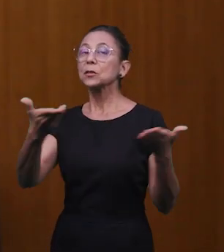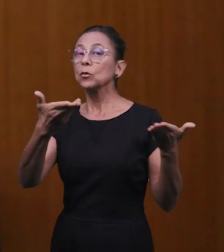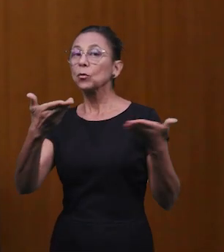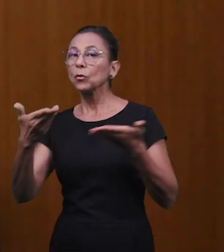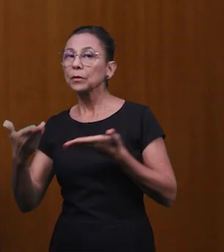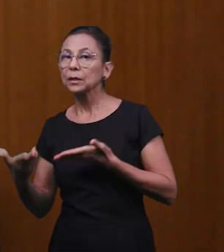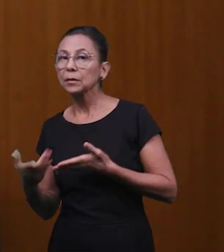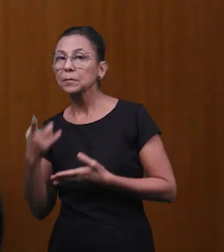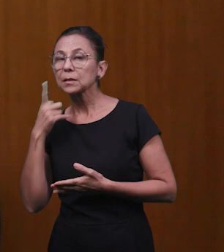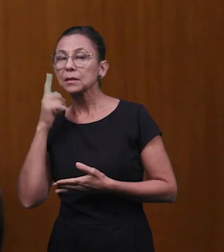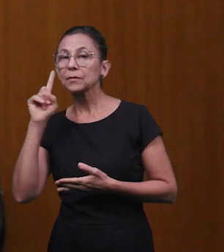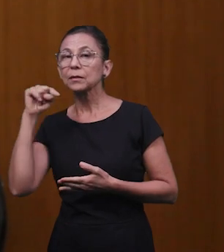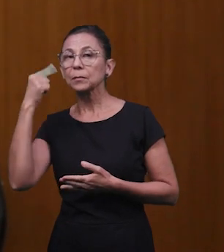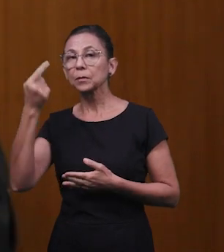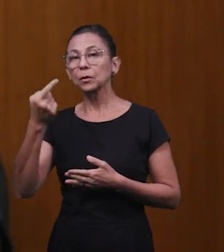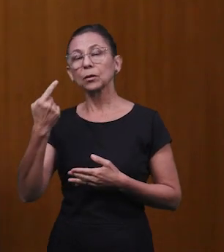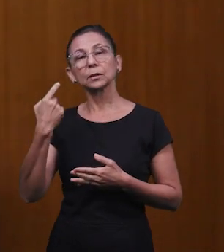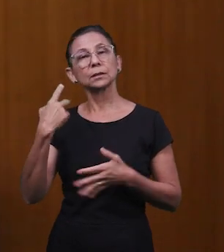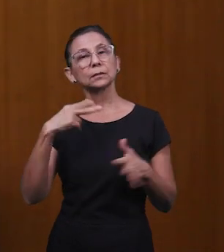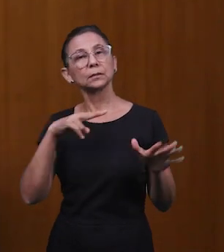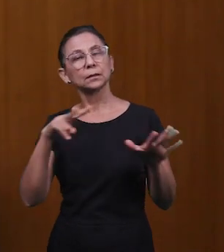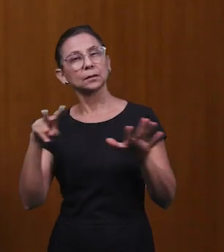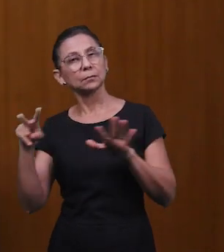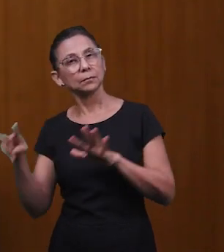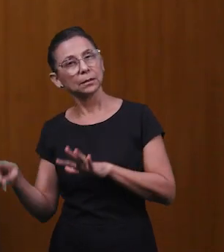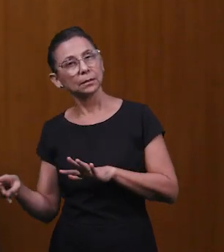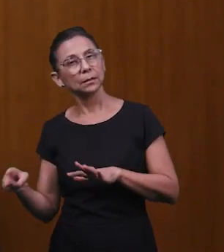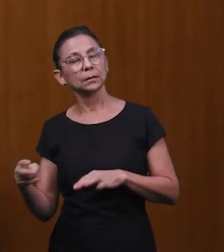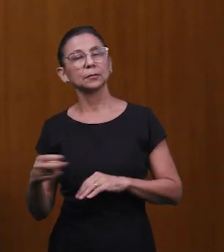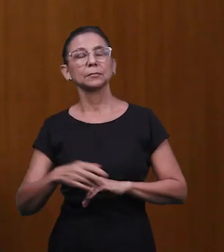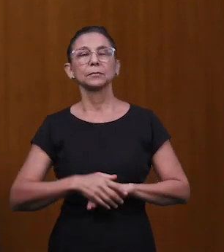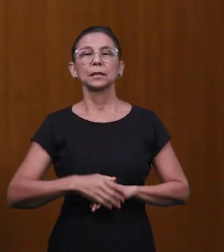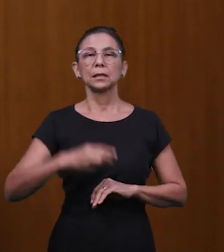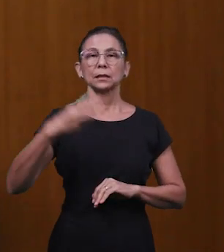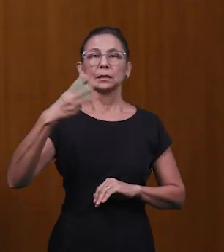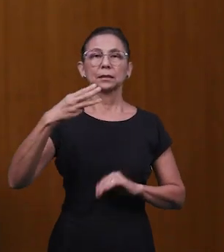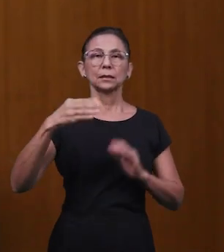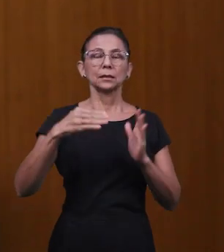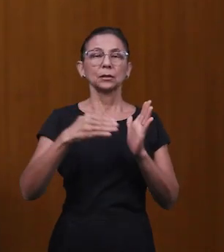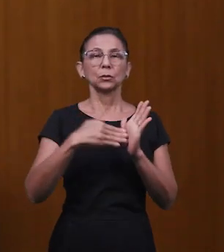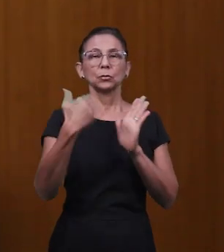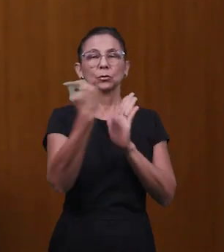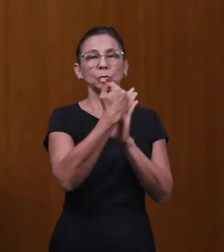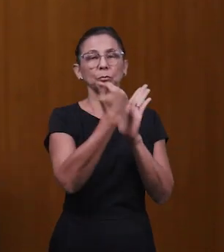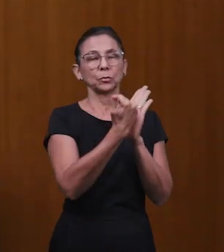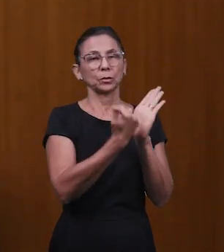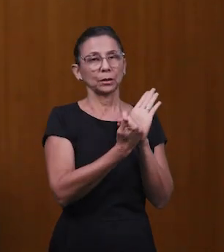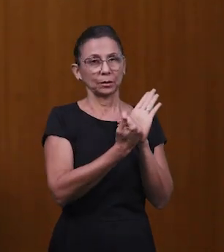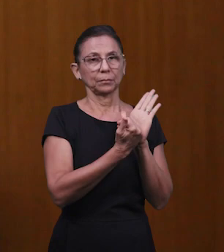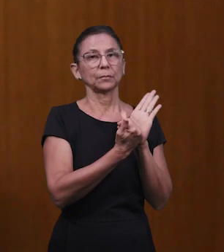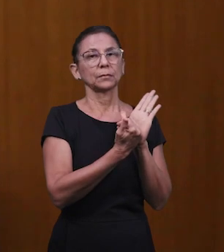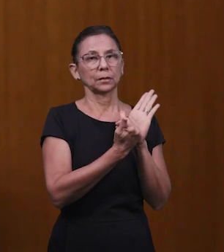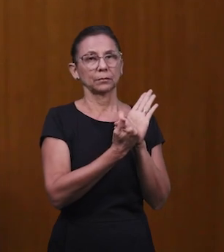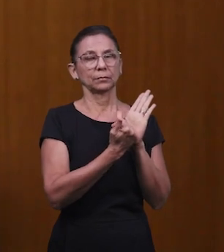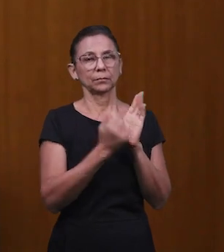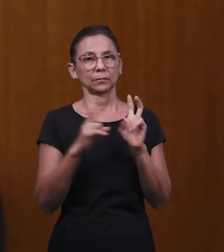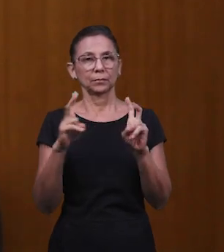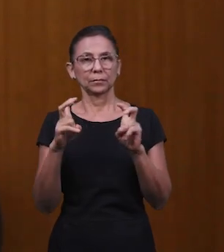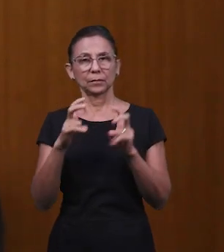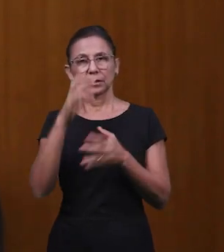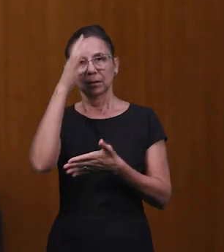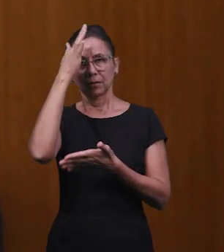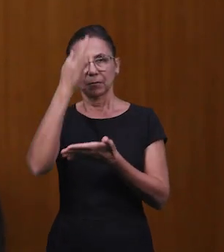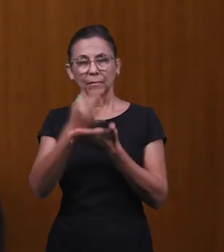fazendo o convite para você assistir a próxima semana a terceira e última edição, que nós vamos abordar esse